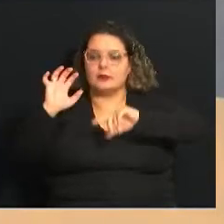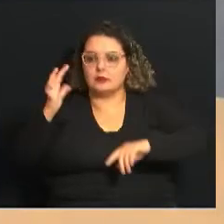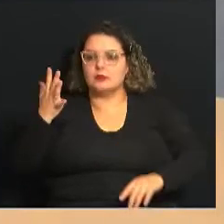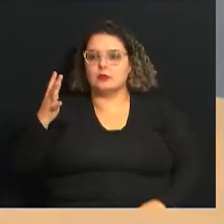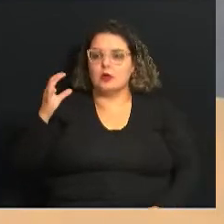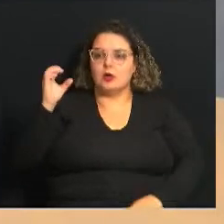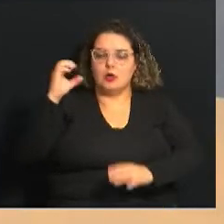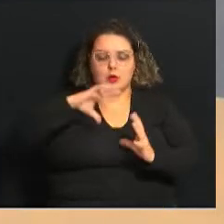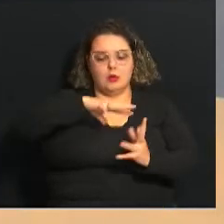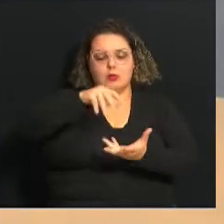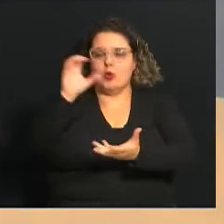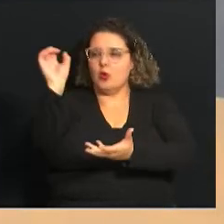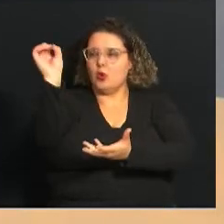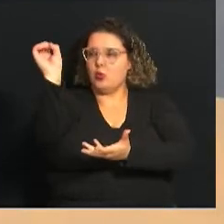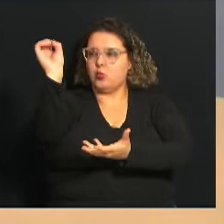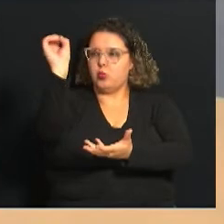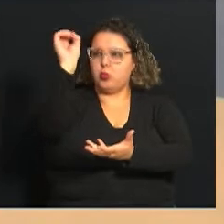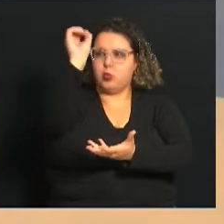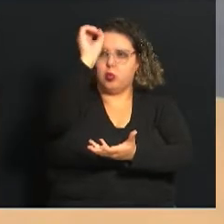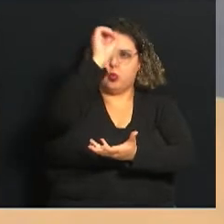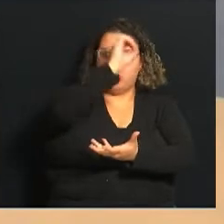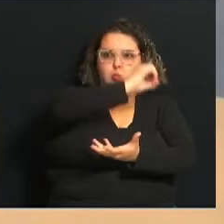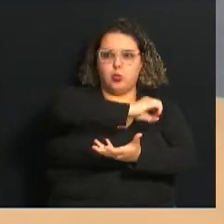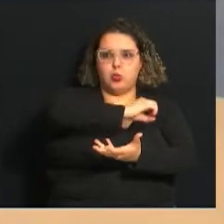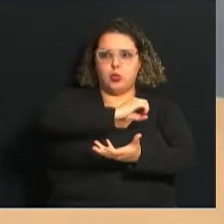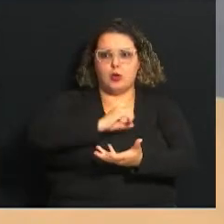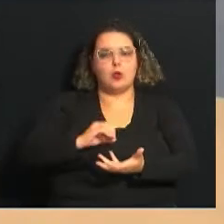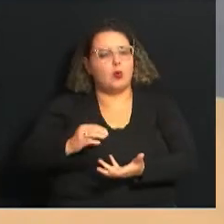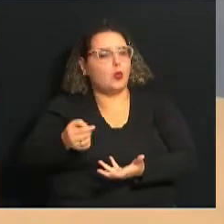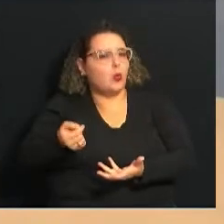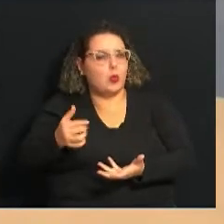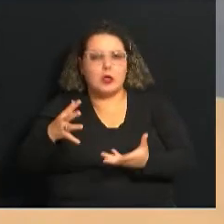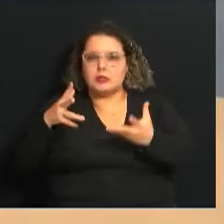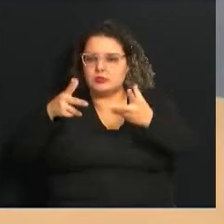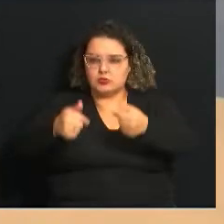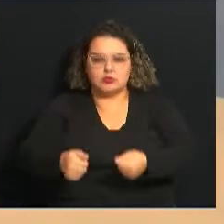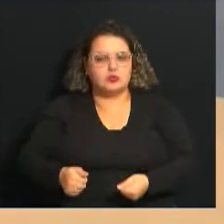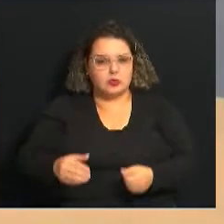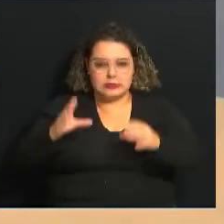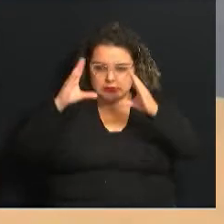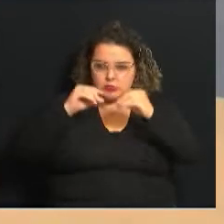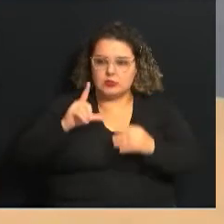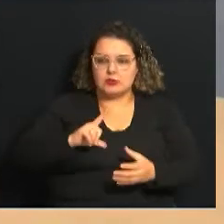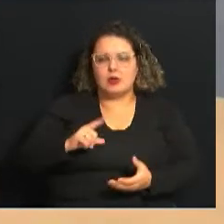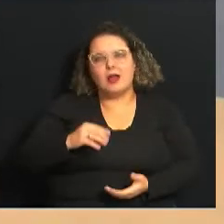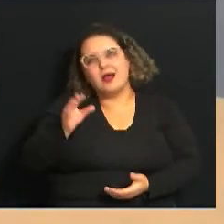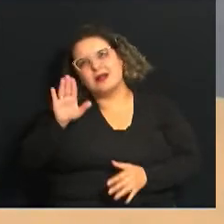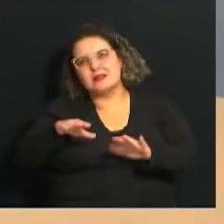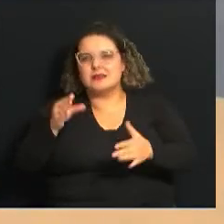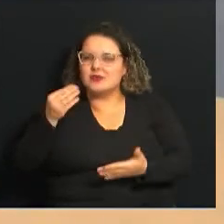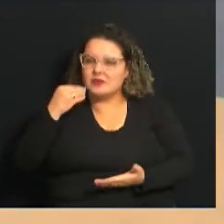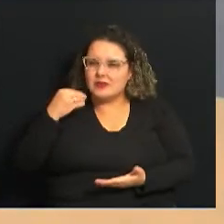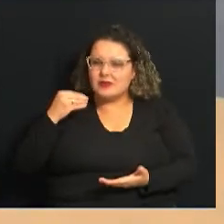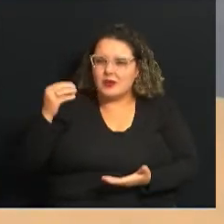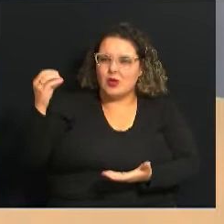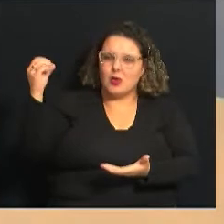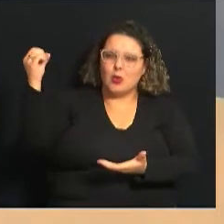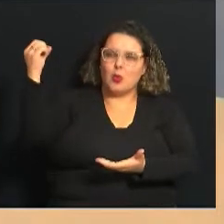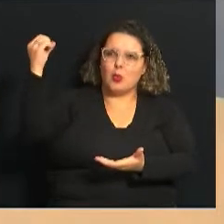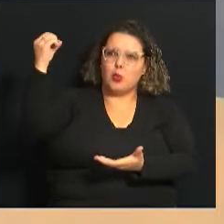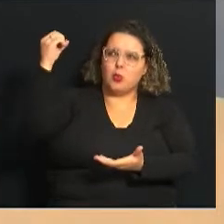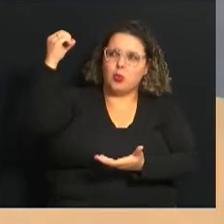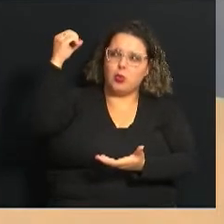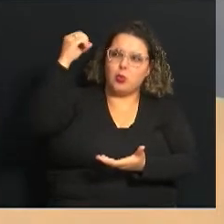meteoros. Praticamente todas as noites temos fenômenos desse tipo, às vezes muito fracos, né, pequenos meteoros que penetram a atmosfera da